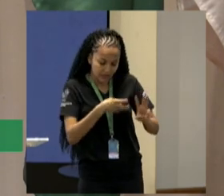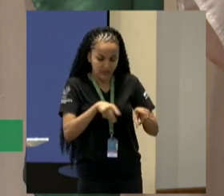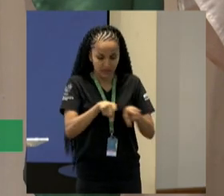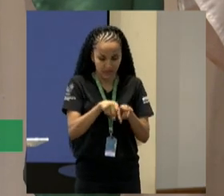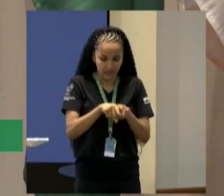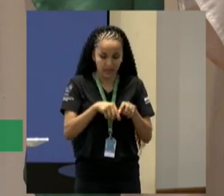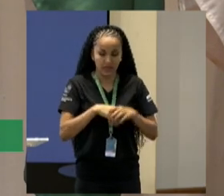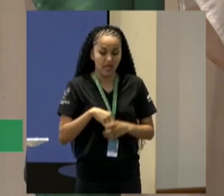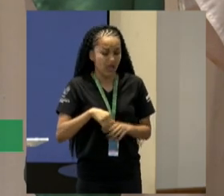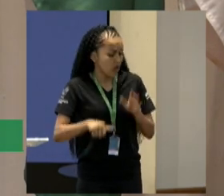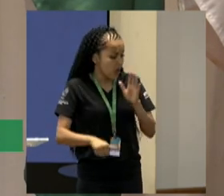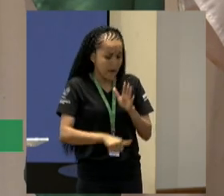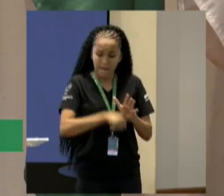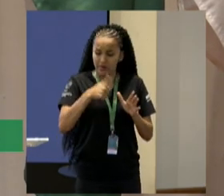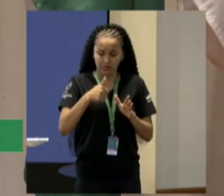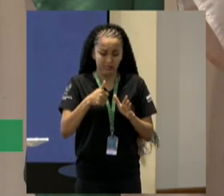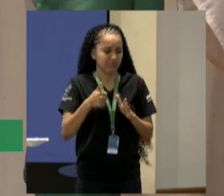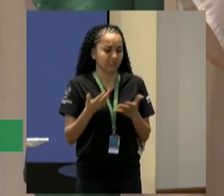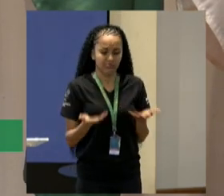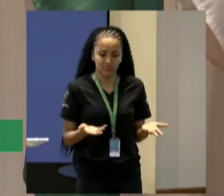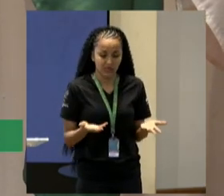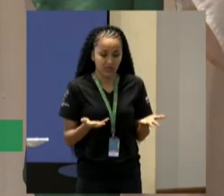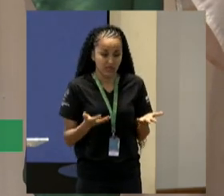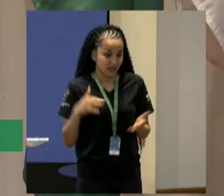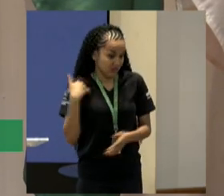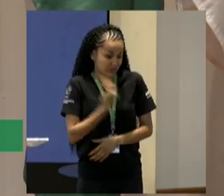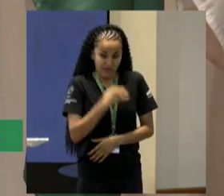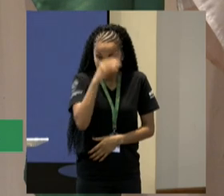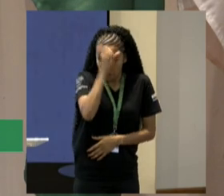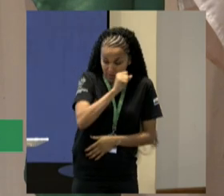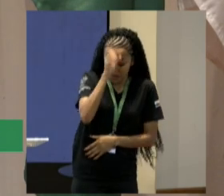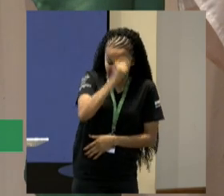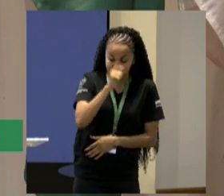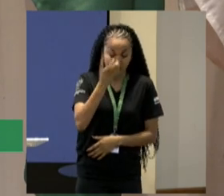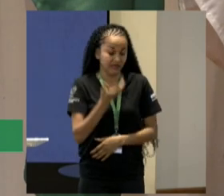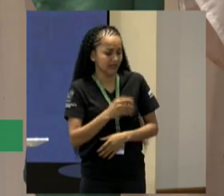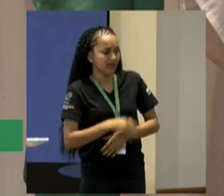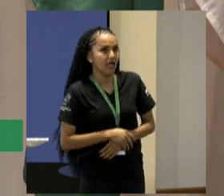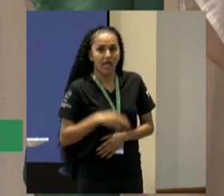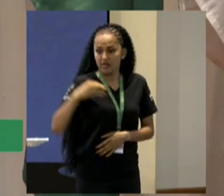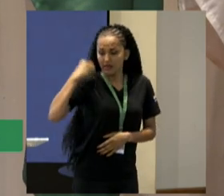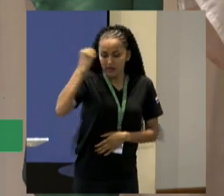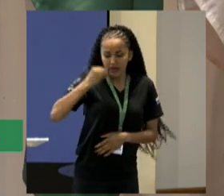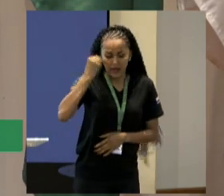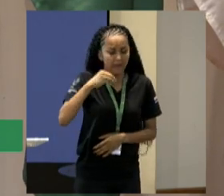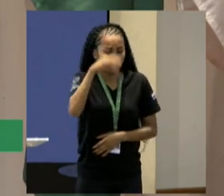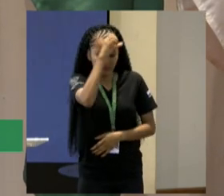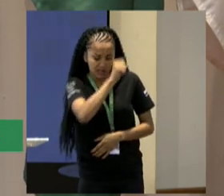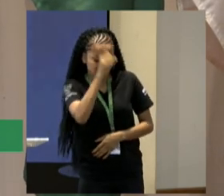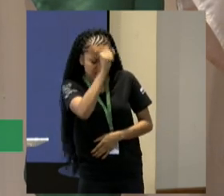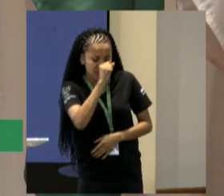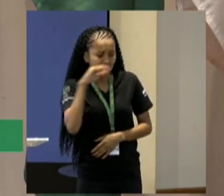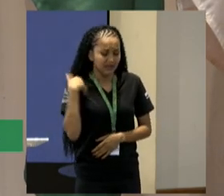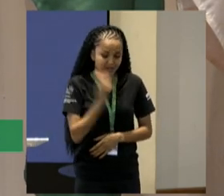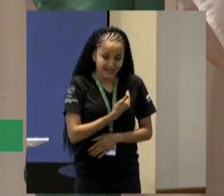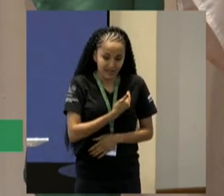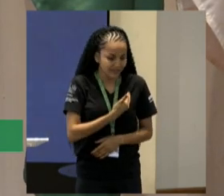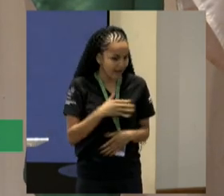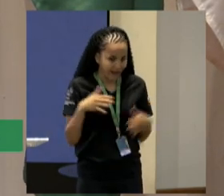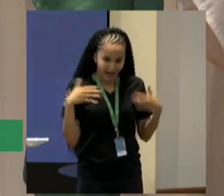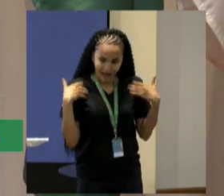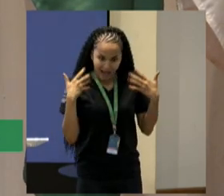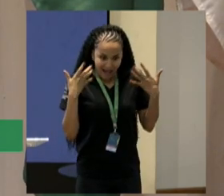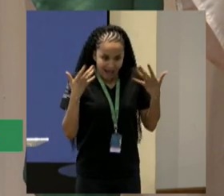gente não, né, como é a primeira, a gente estava aprendendo, entramos essa experiência para aprender, mas a gente se